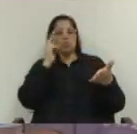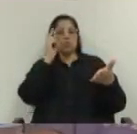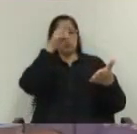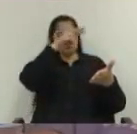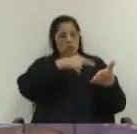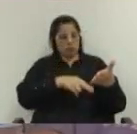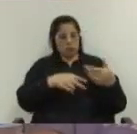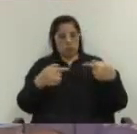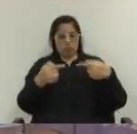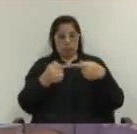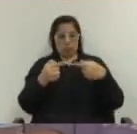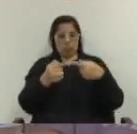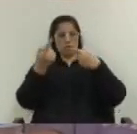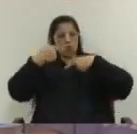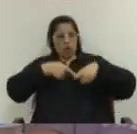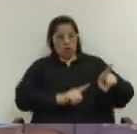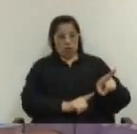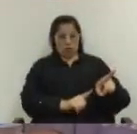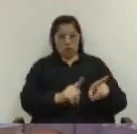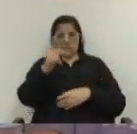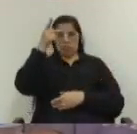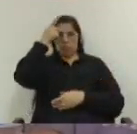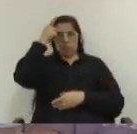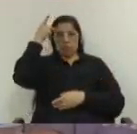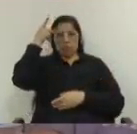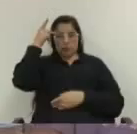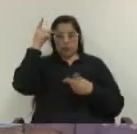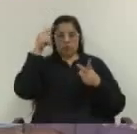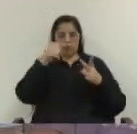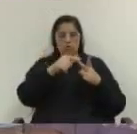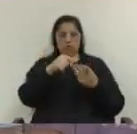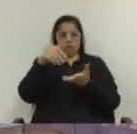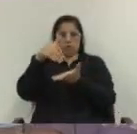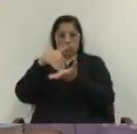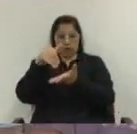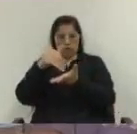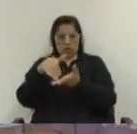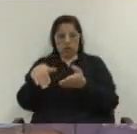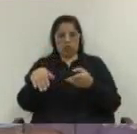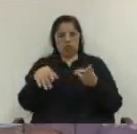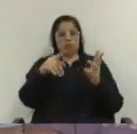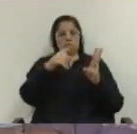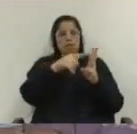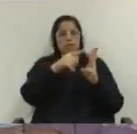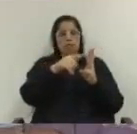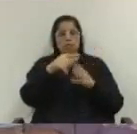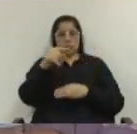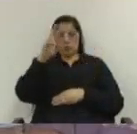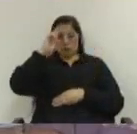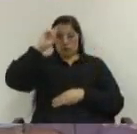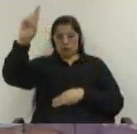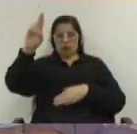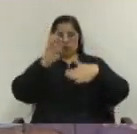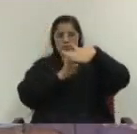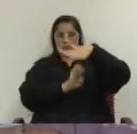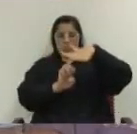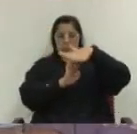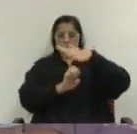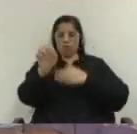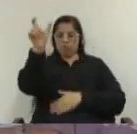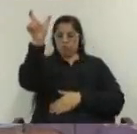Público contra o prefeito, os secretários e o proprietário da empresa Vital Garden, Álvaro